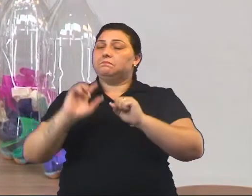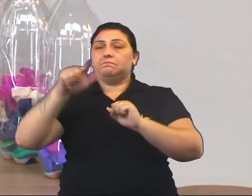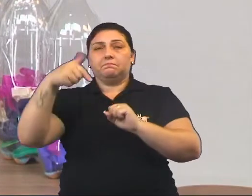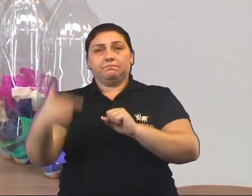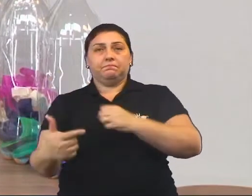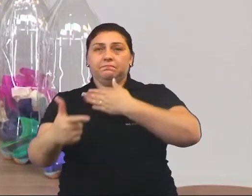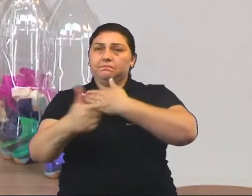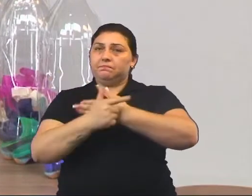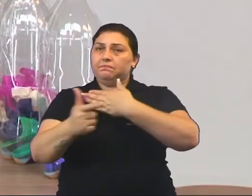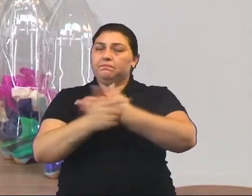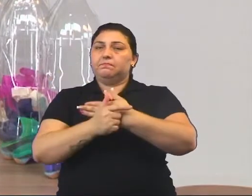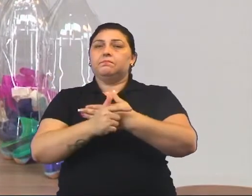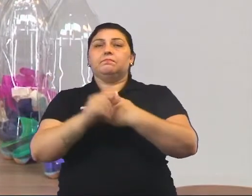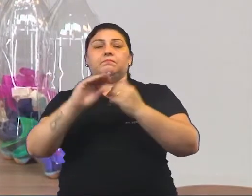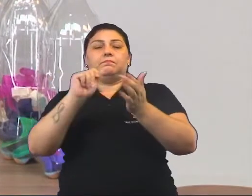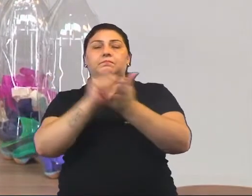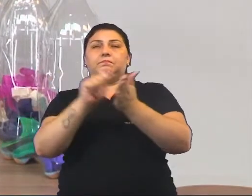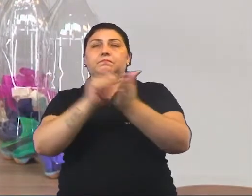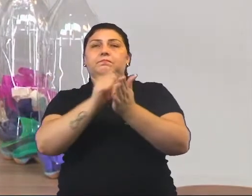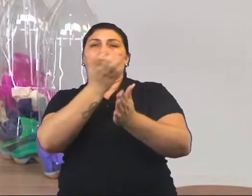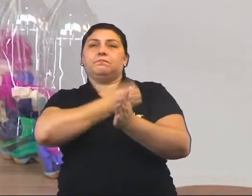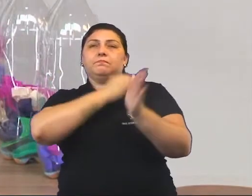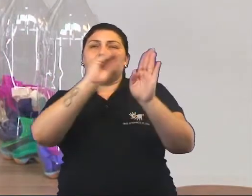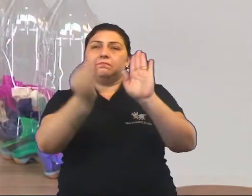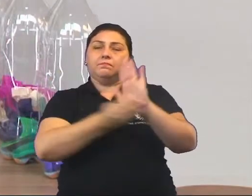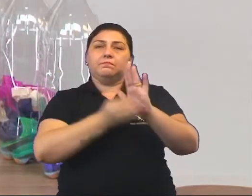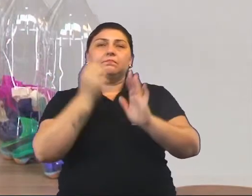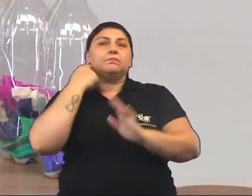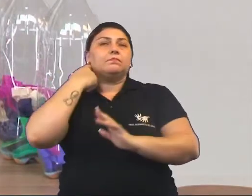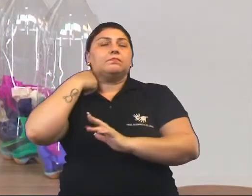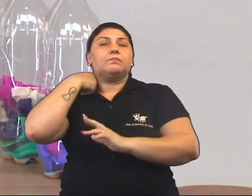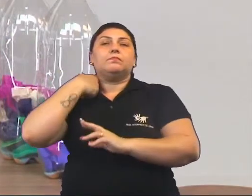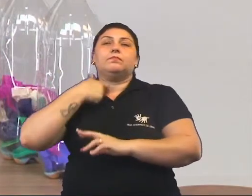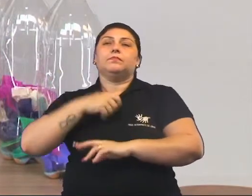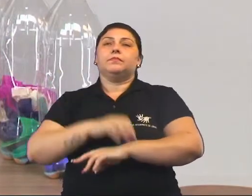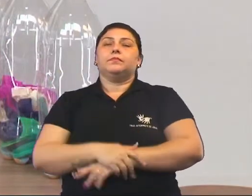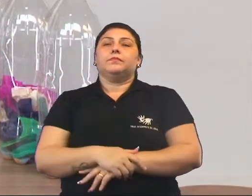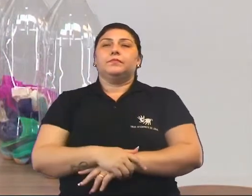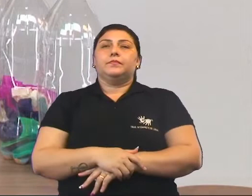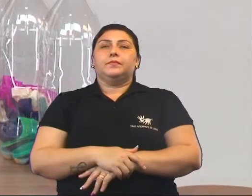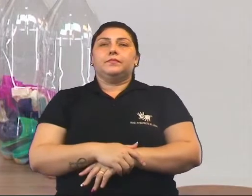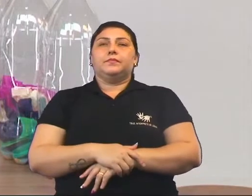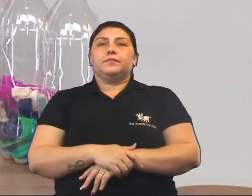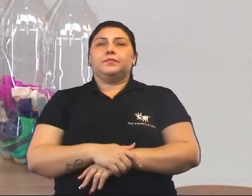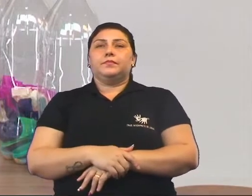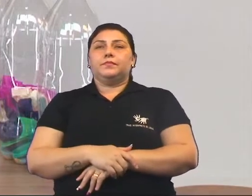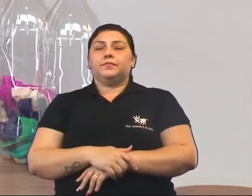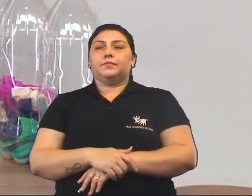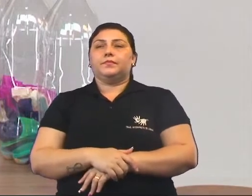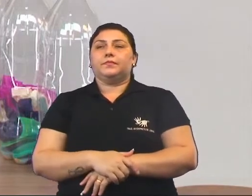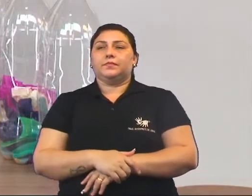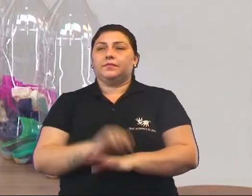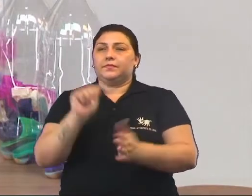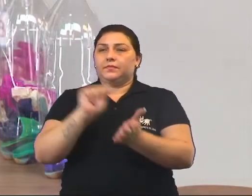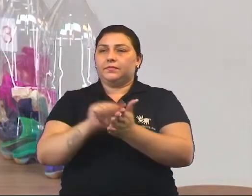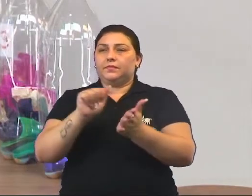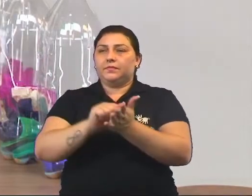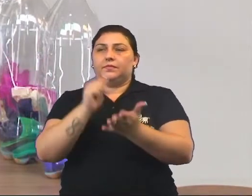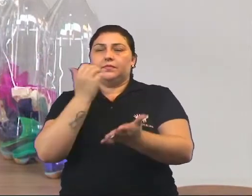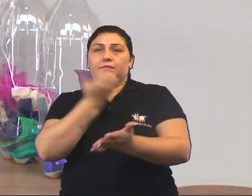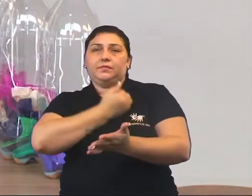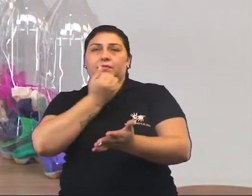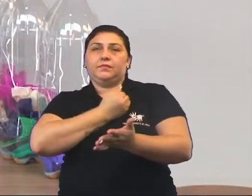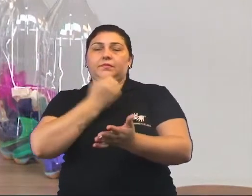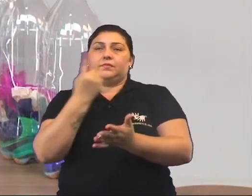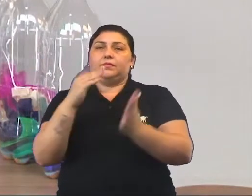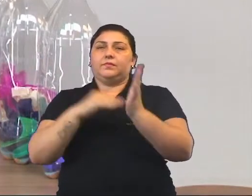outro tipo de papel, que seja durinho, e você vai escrever os números de